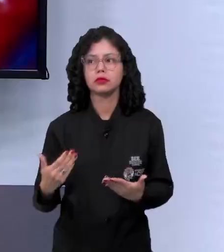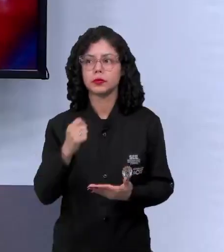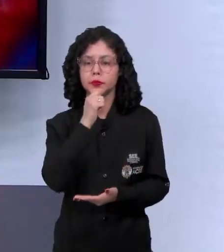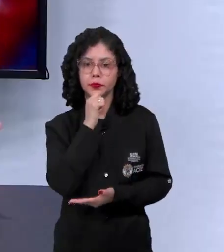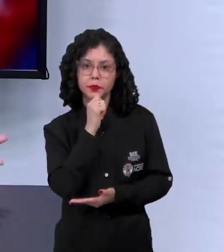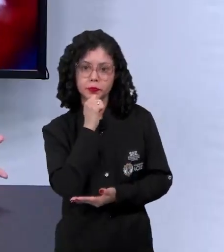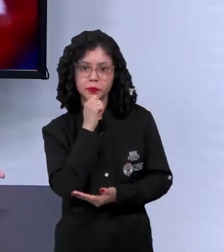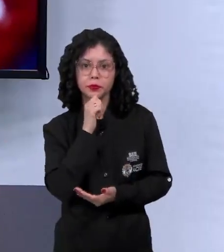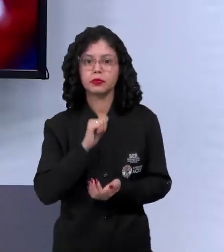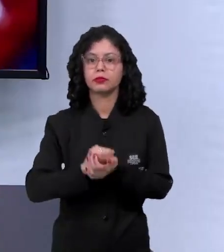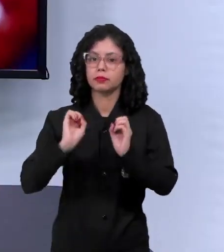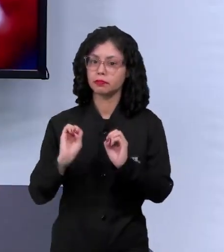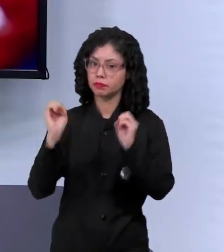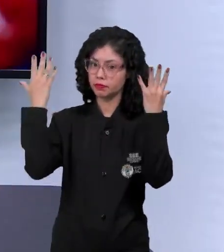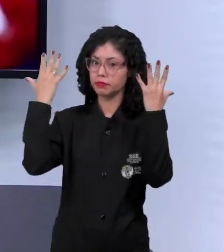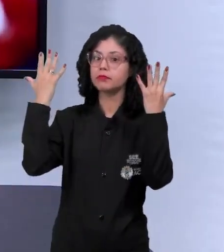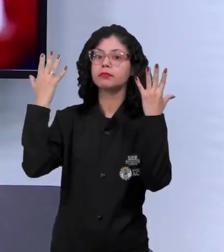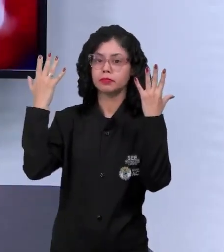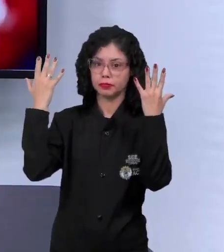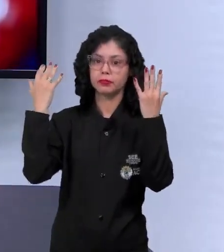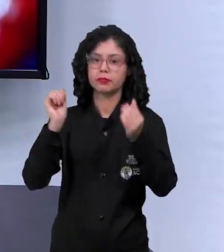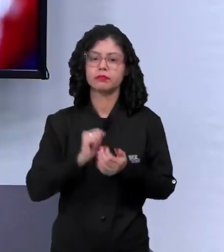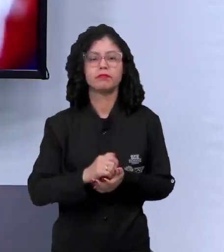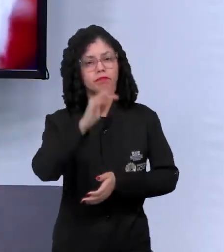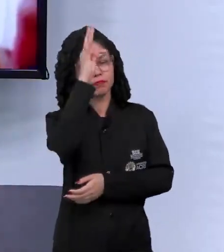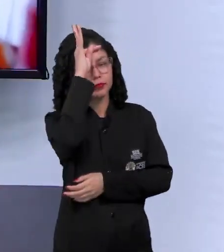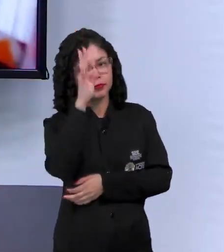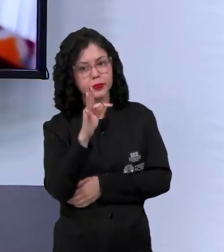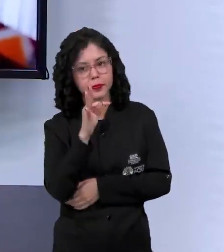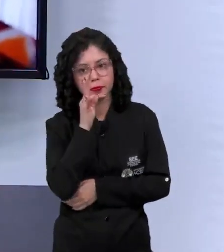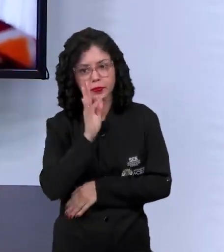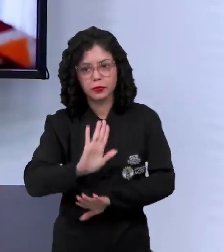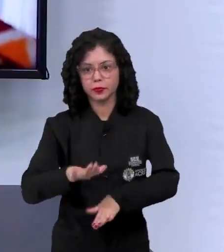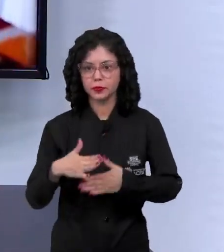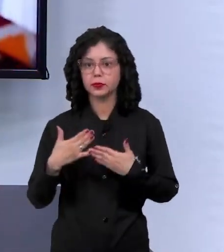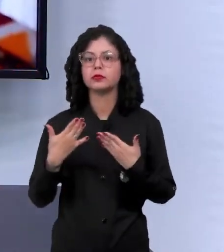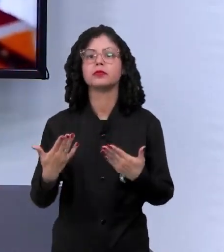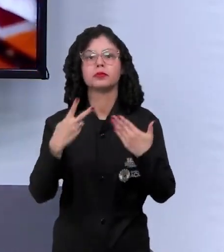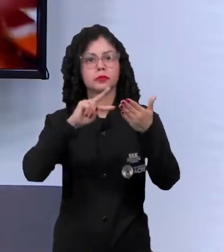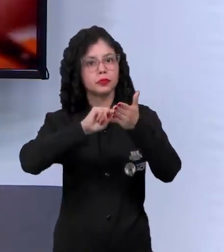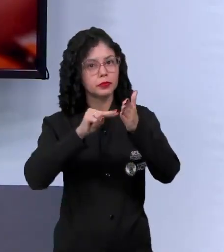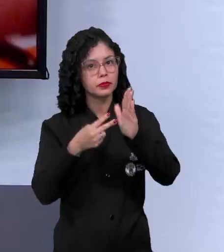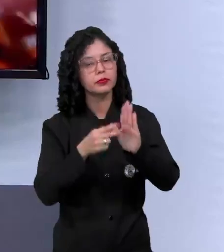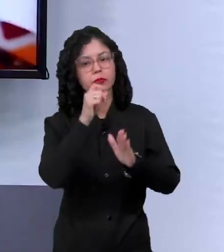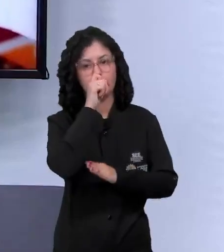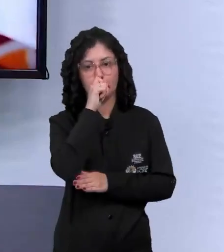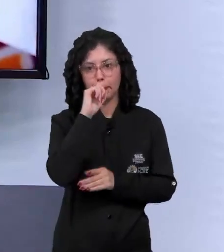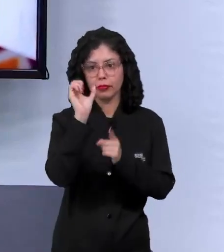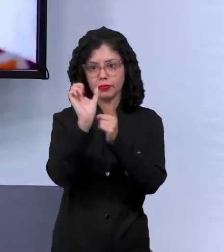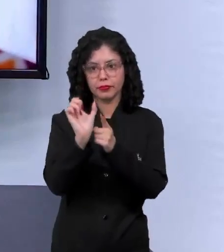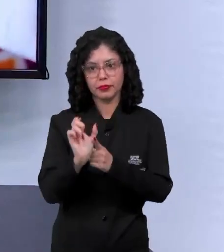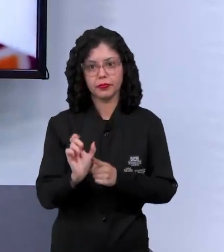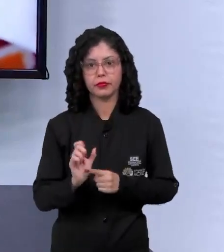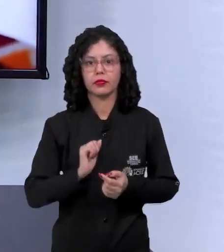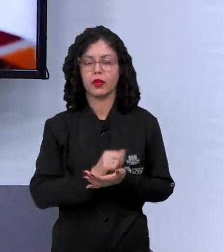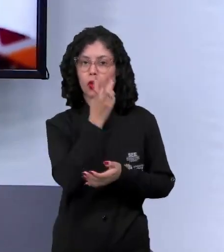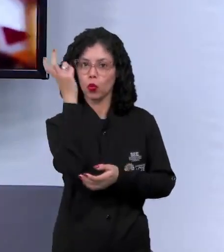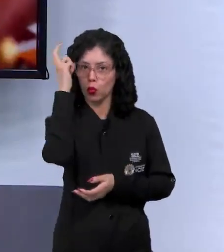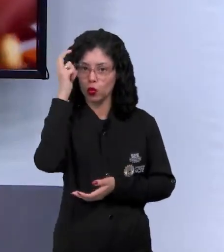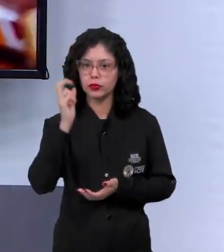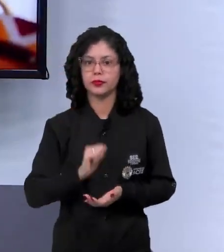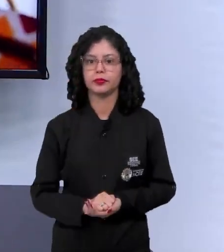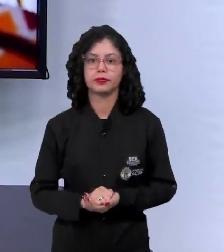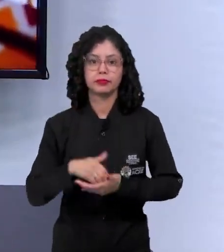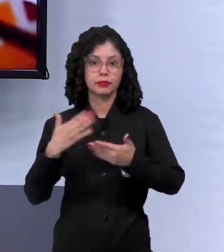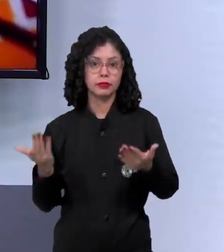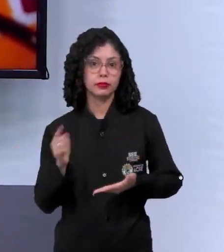são festivais? Será que são tradições? Qual seria o significado da palavra cultura? E